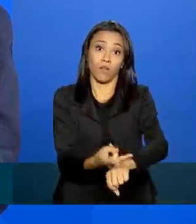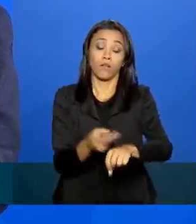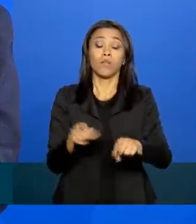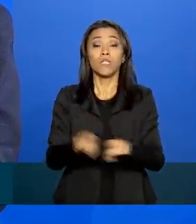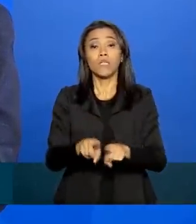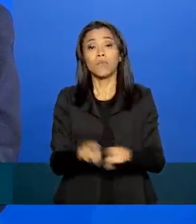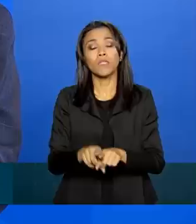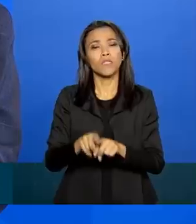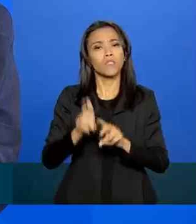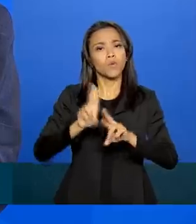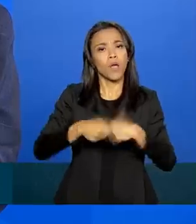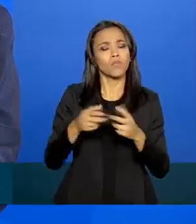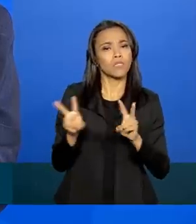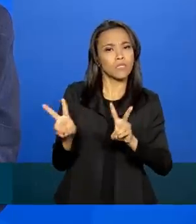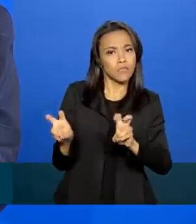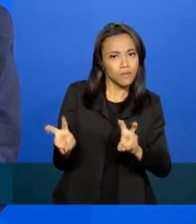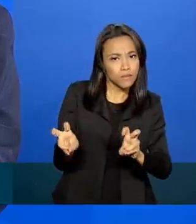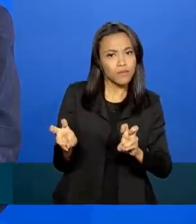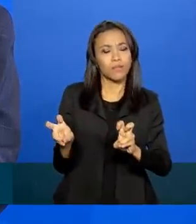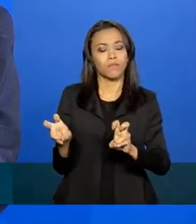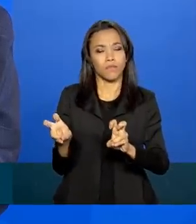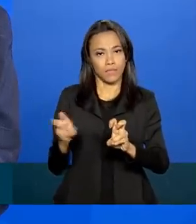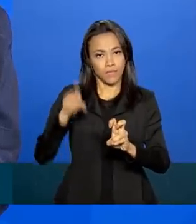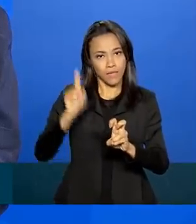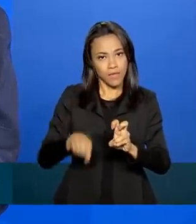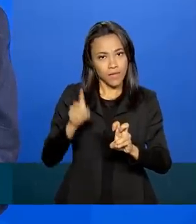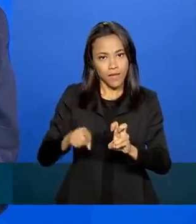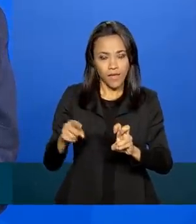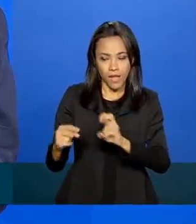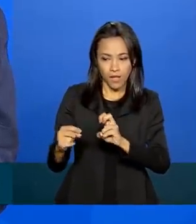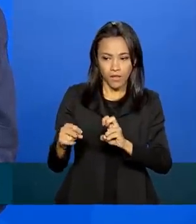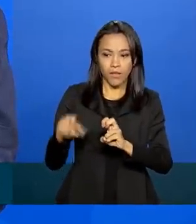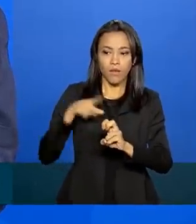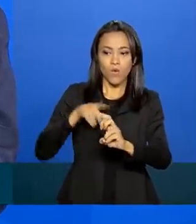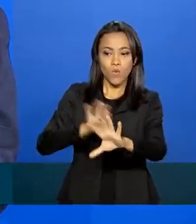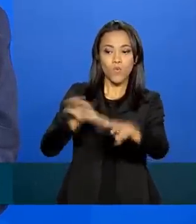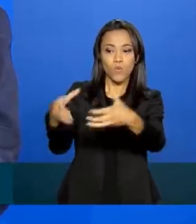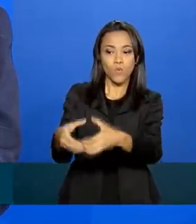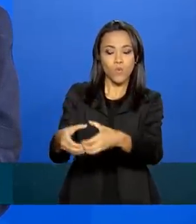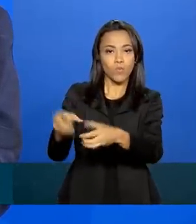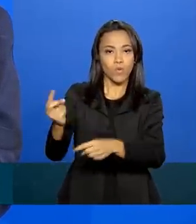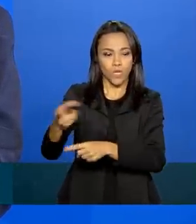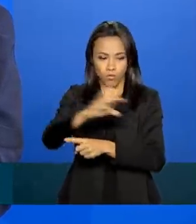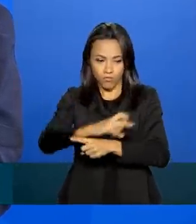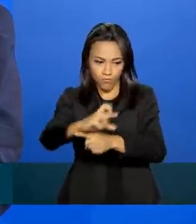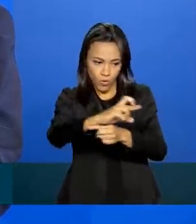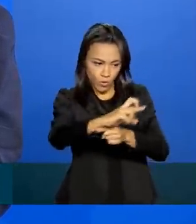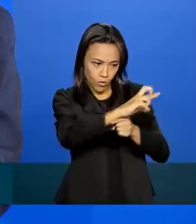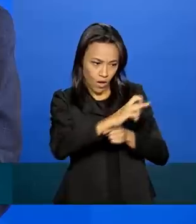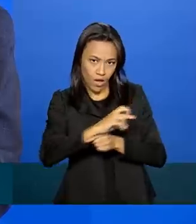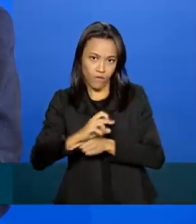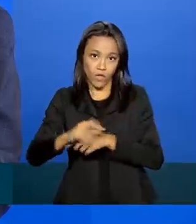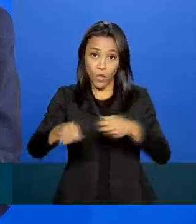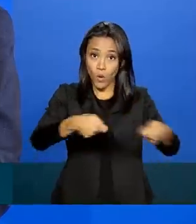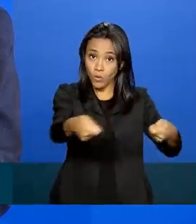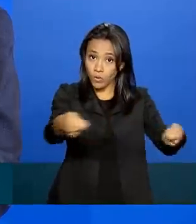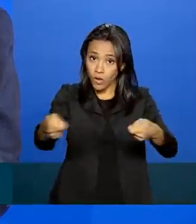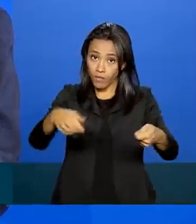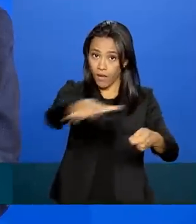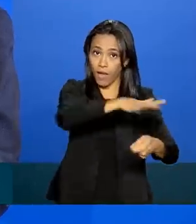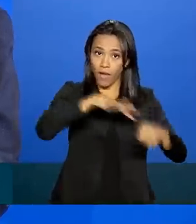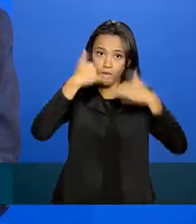assunto realizadas no âmbito do comitê de monitoramento do setor elétrico estudos anteriores